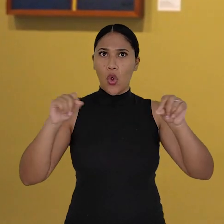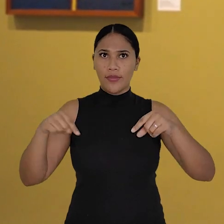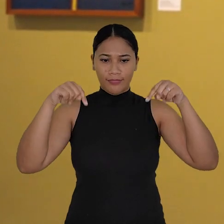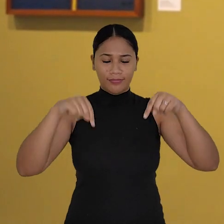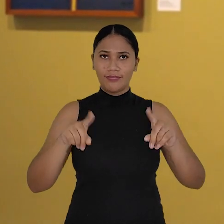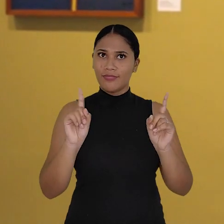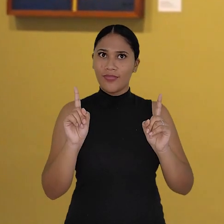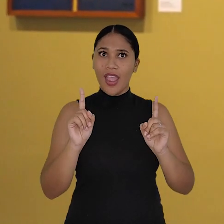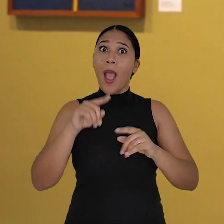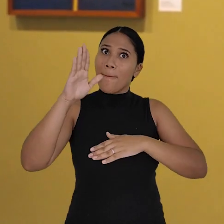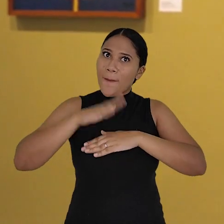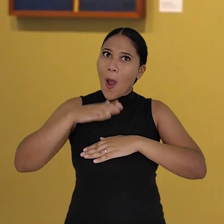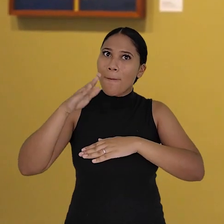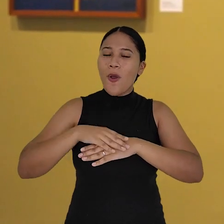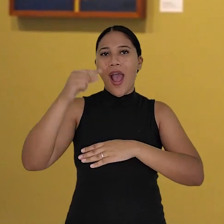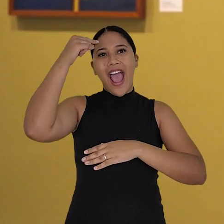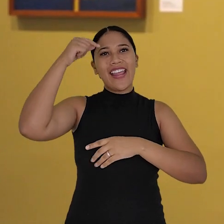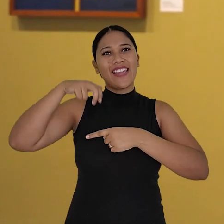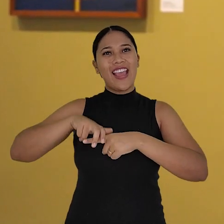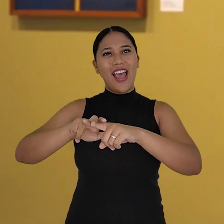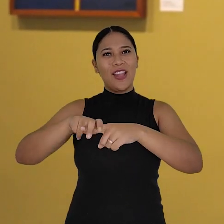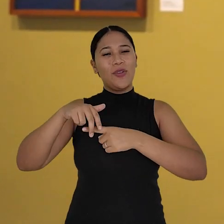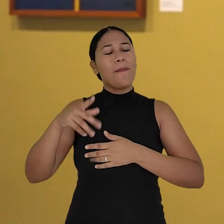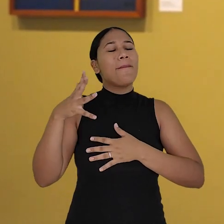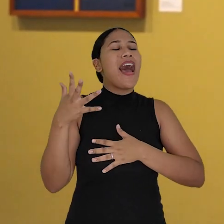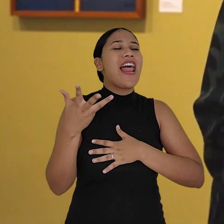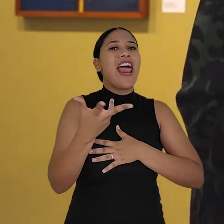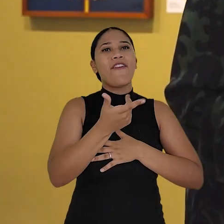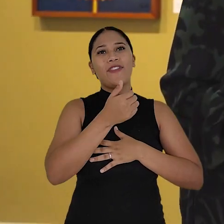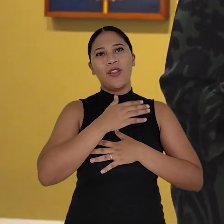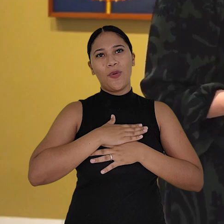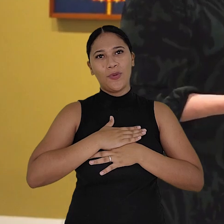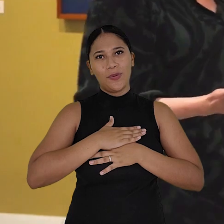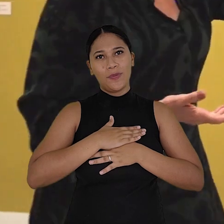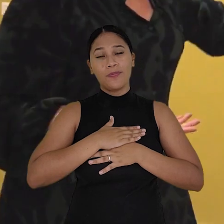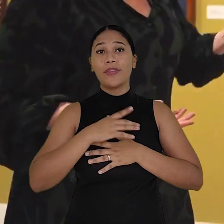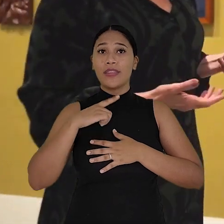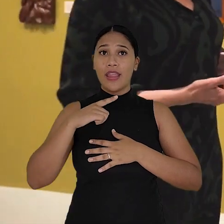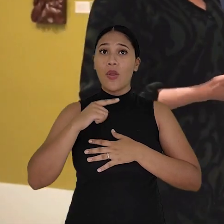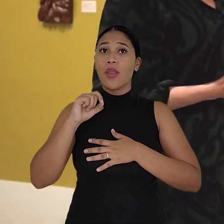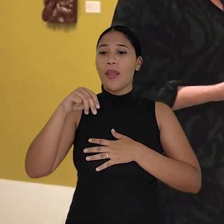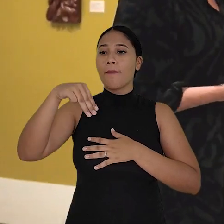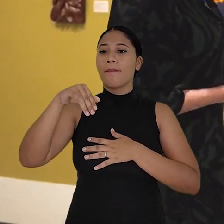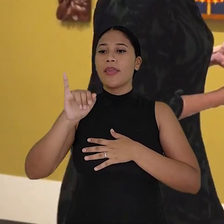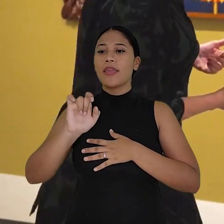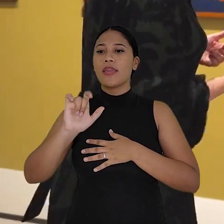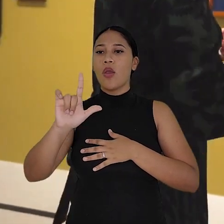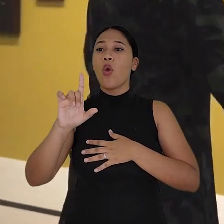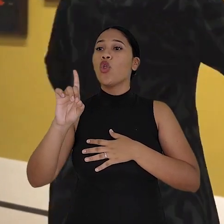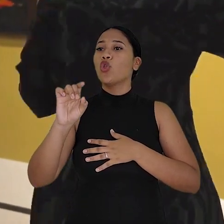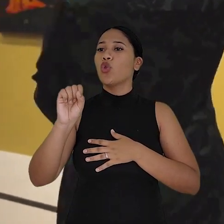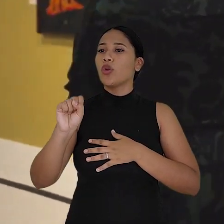que escolhi essas obras, foi o próprio Ariano, né? Isso é maravilhoso. Então aqui a gente tem o Miguel dos